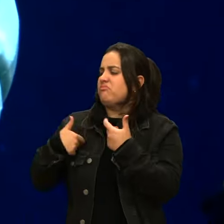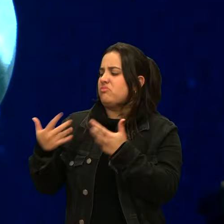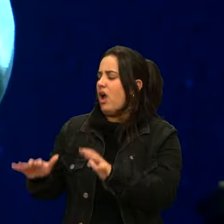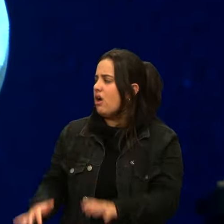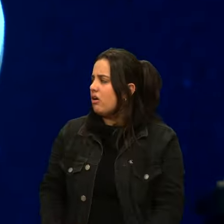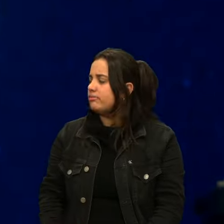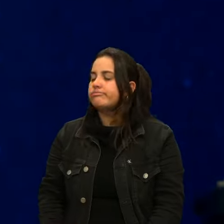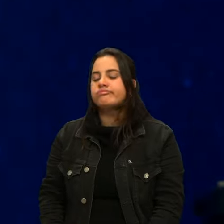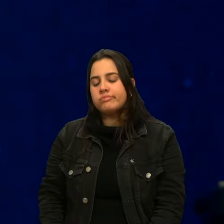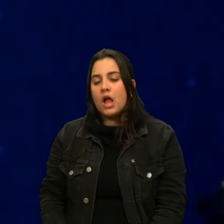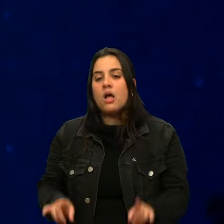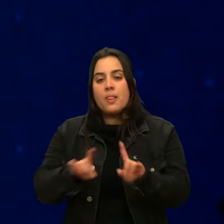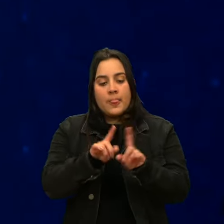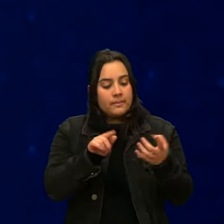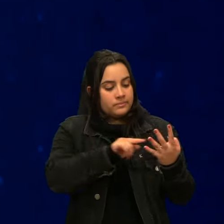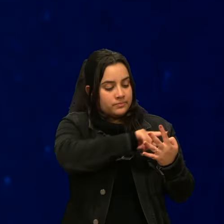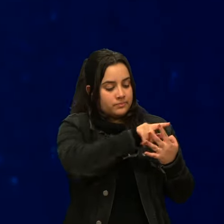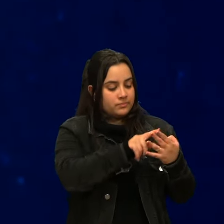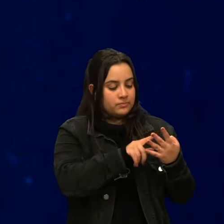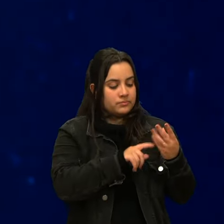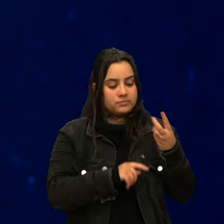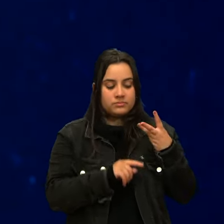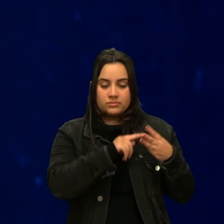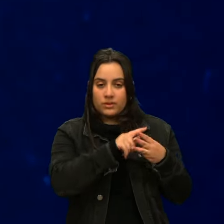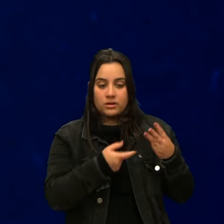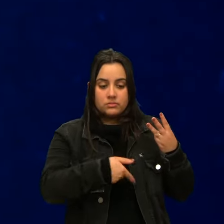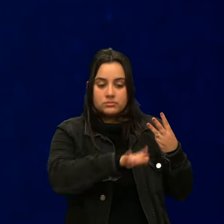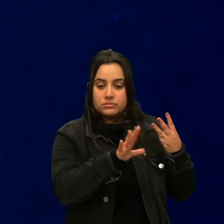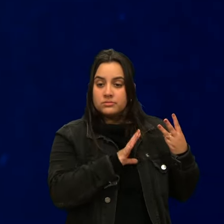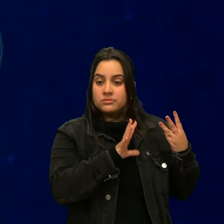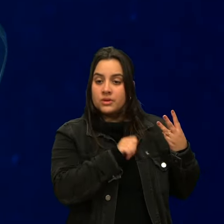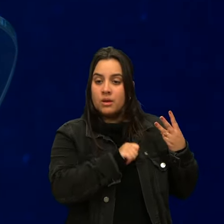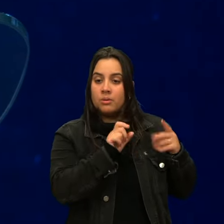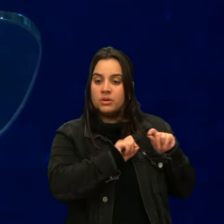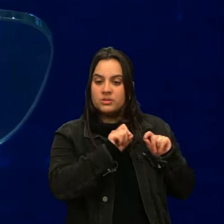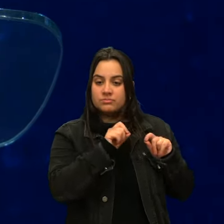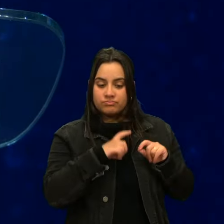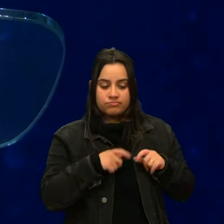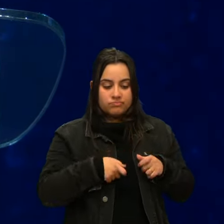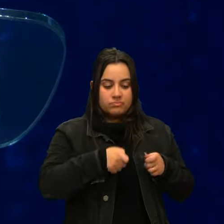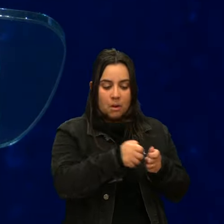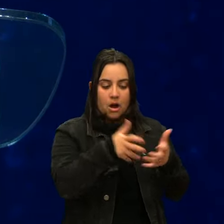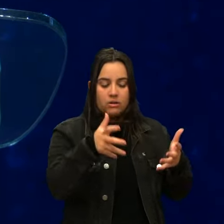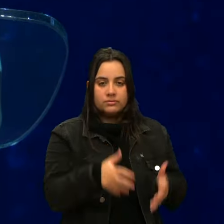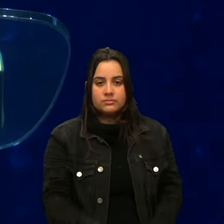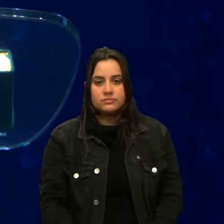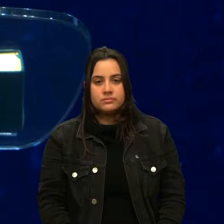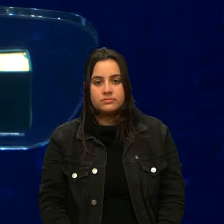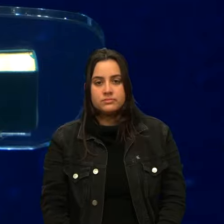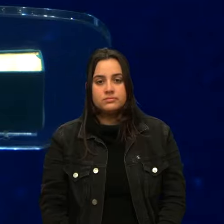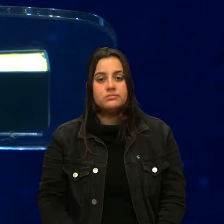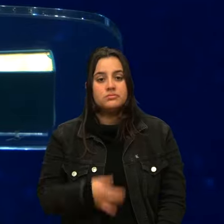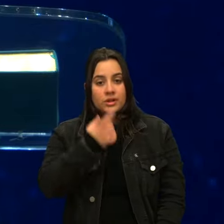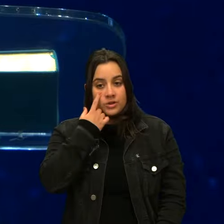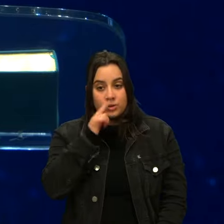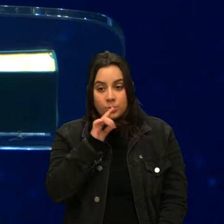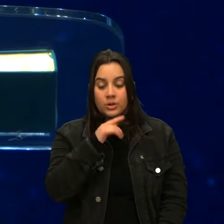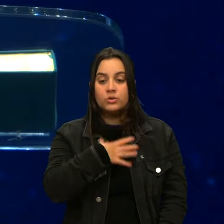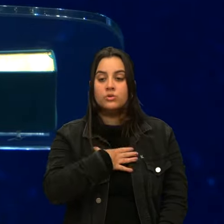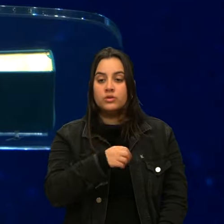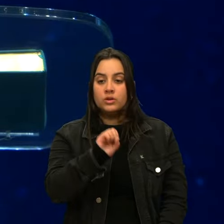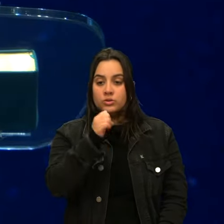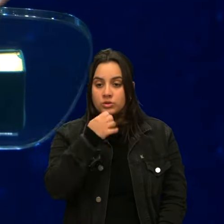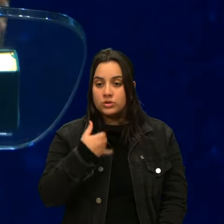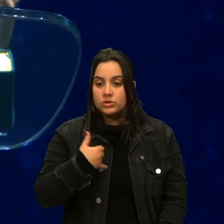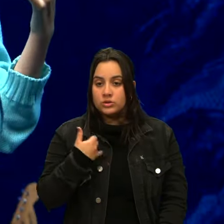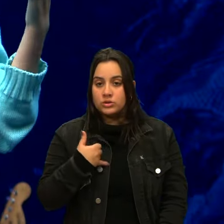lá eles foram por amor e foram bombardeados. E mais, ela descobriu que o filho dela, de 8 anos, quando ela